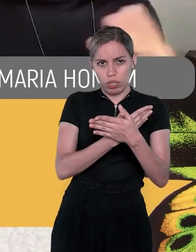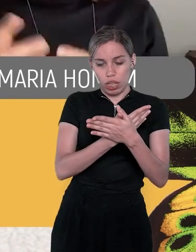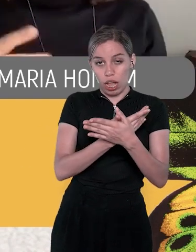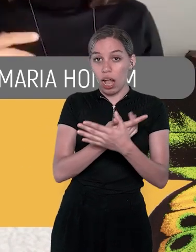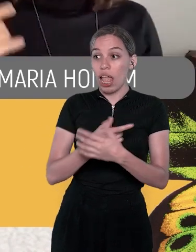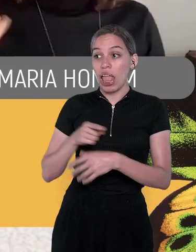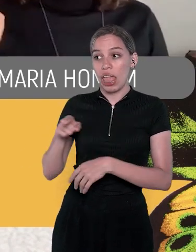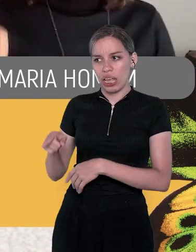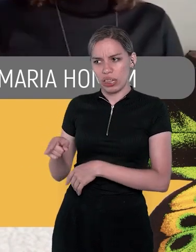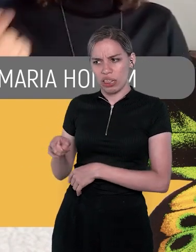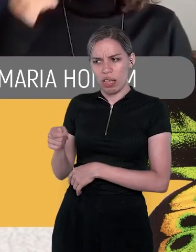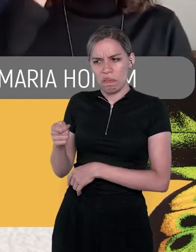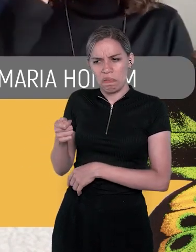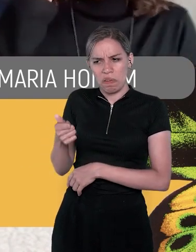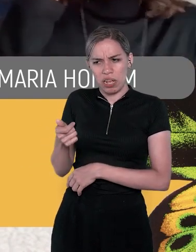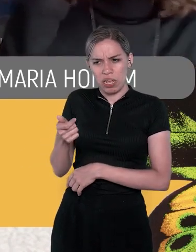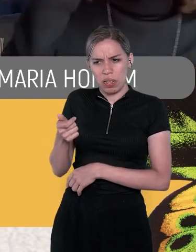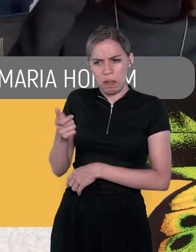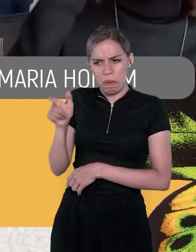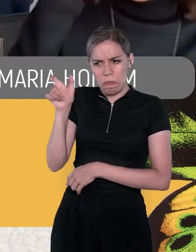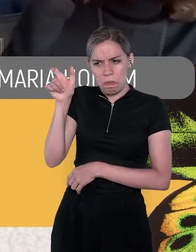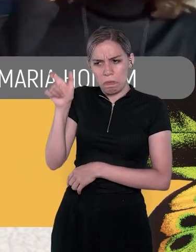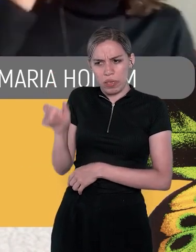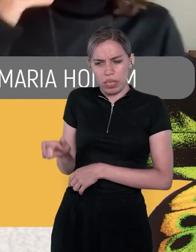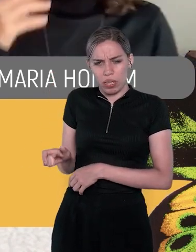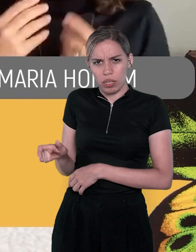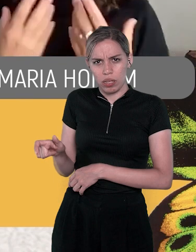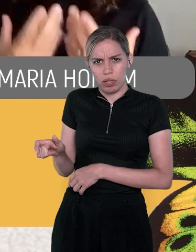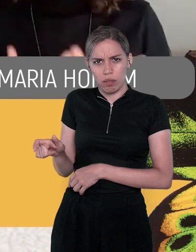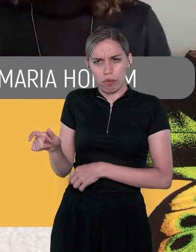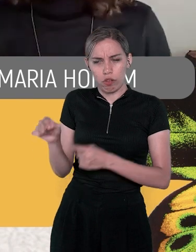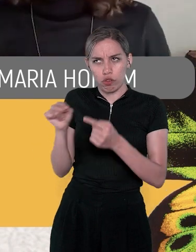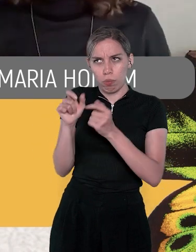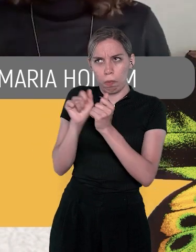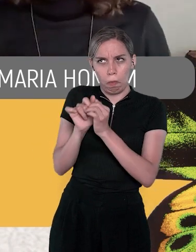é uma figura, essa sim, ela é quase mística, né? Ela é o